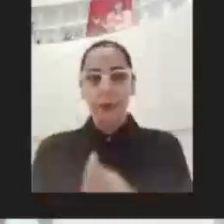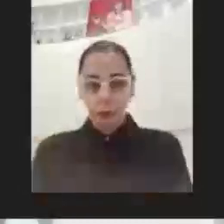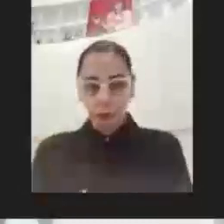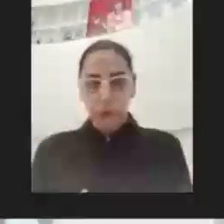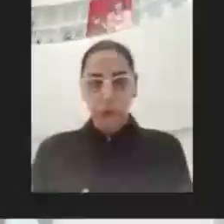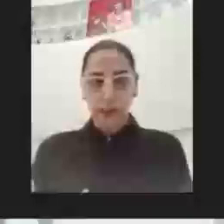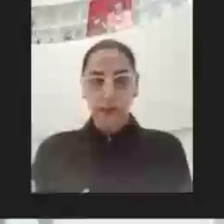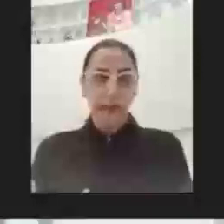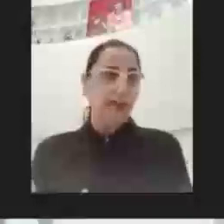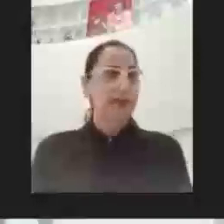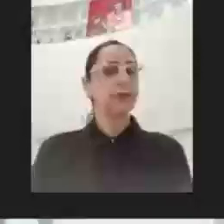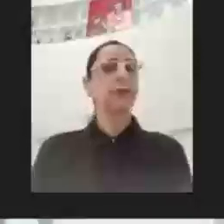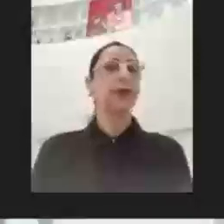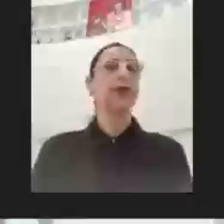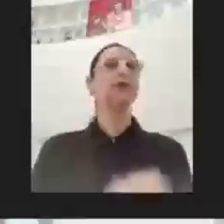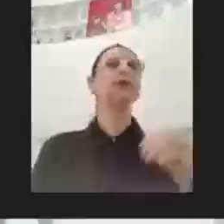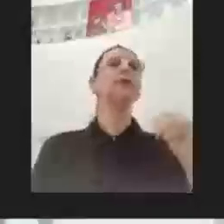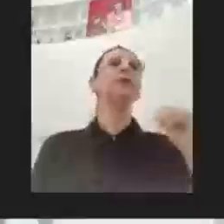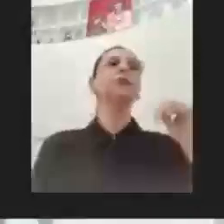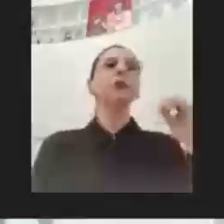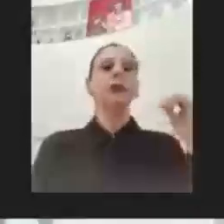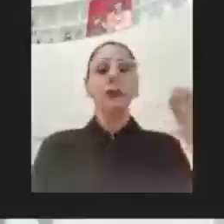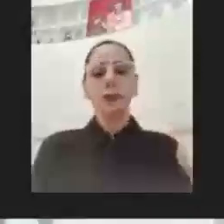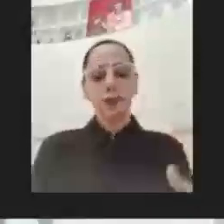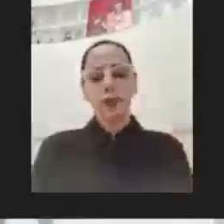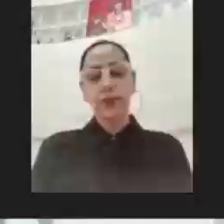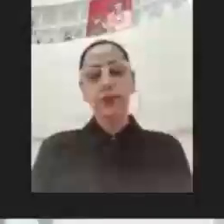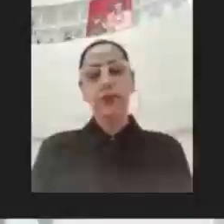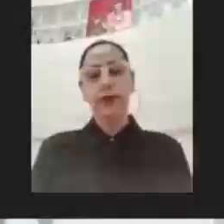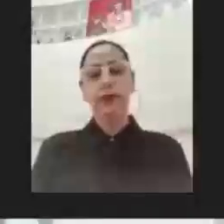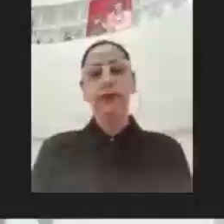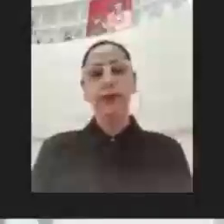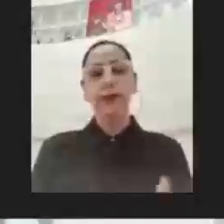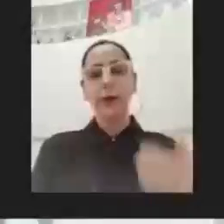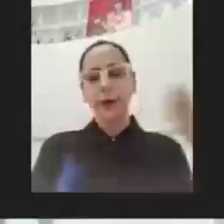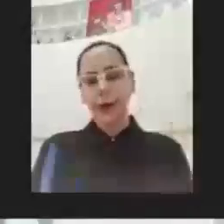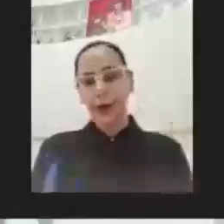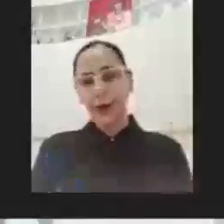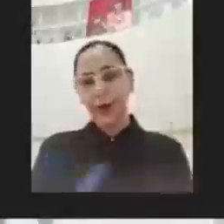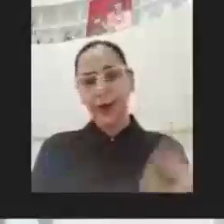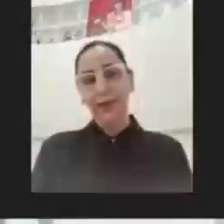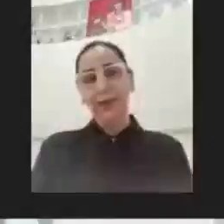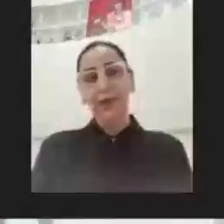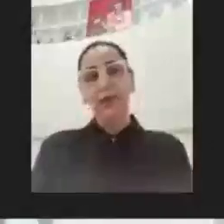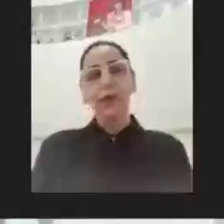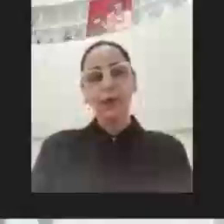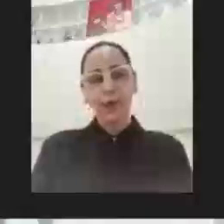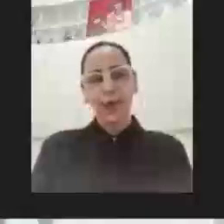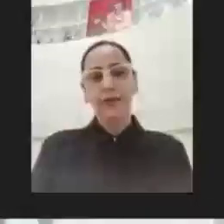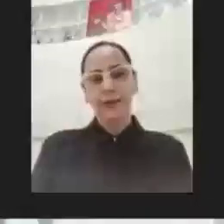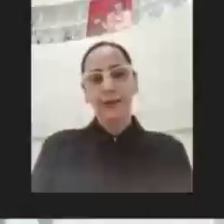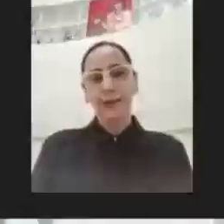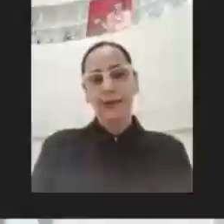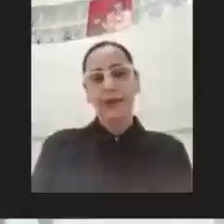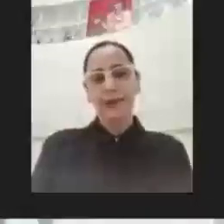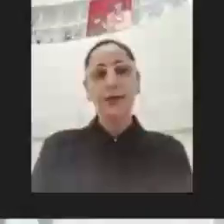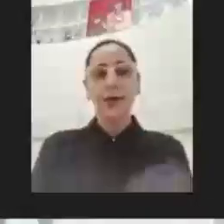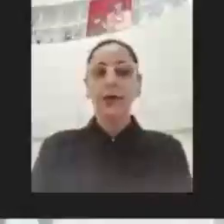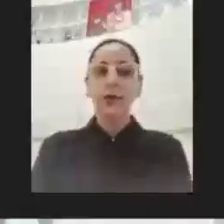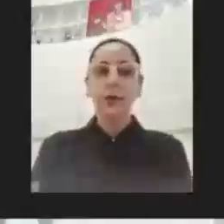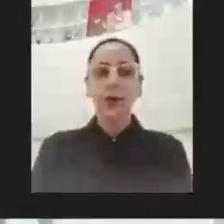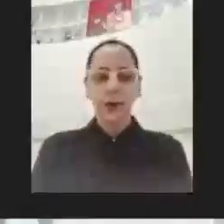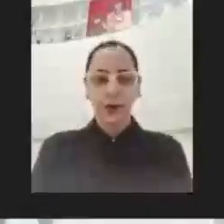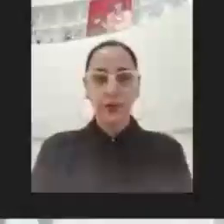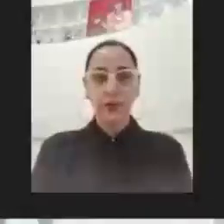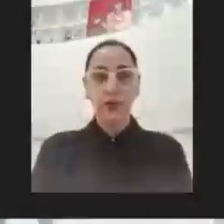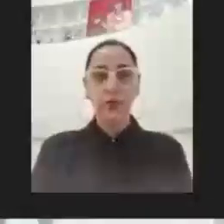amamentar, se aquela mãe estiver em condições, no momento imediato do parto, e posteriormente numa unidade ali